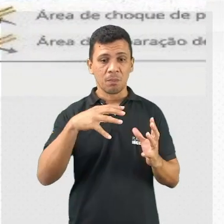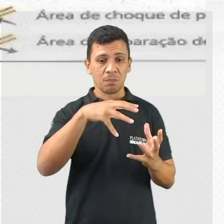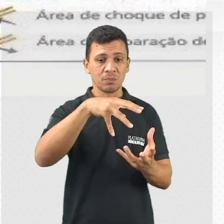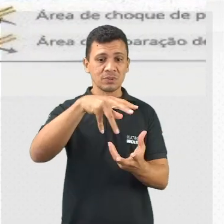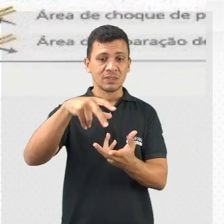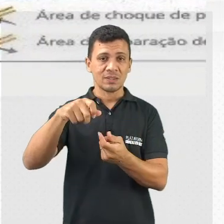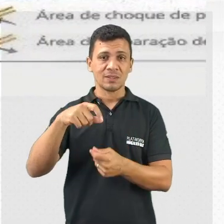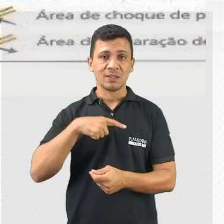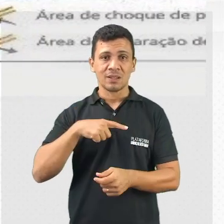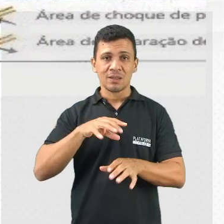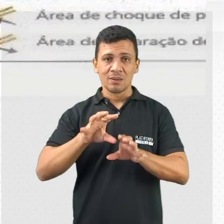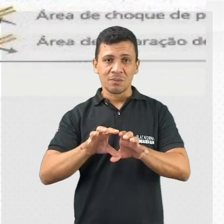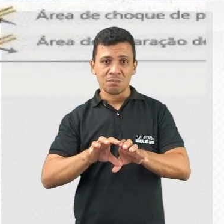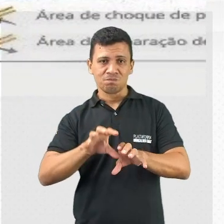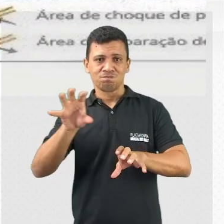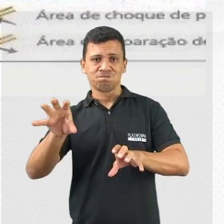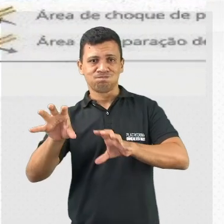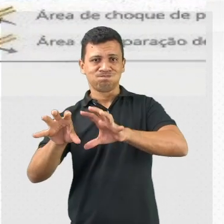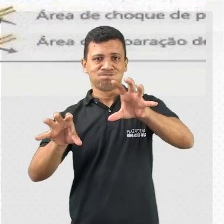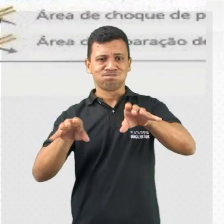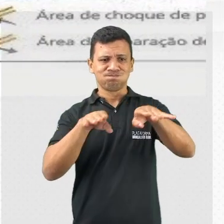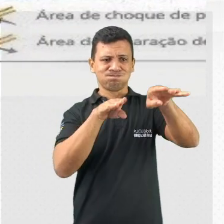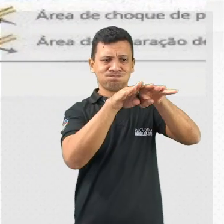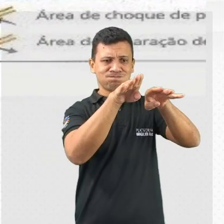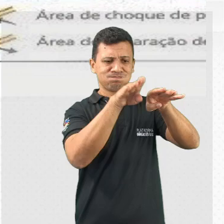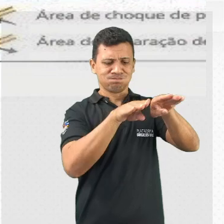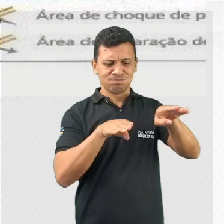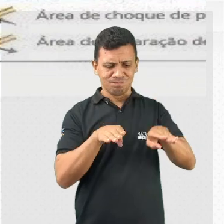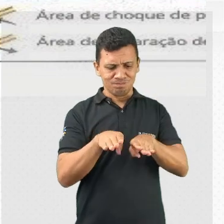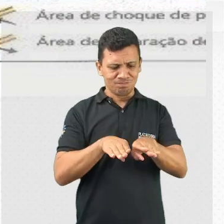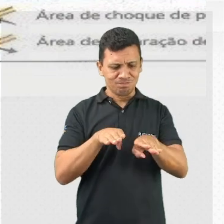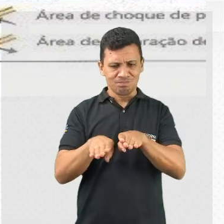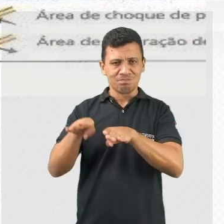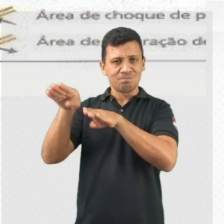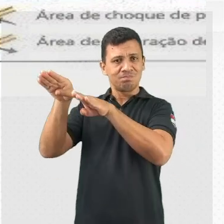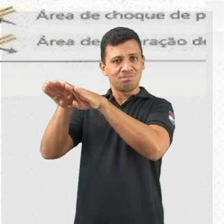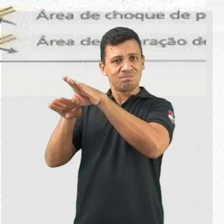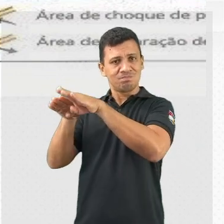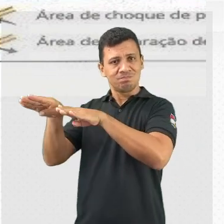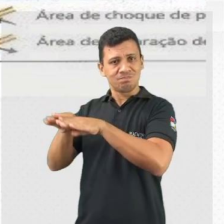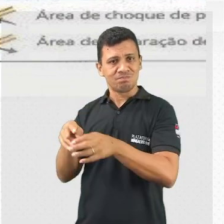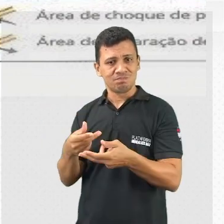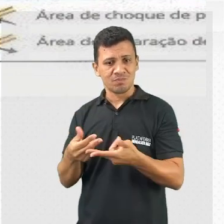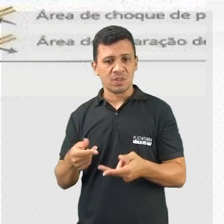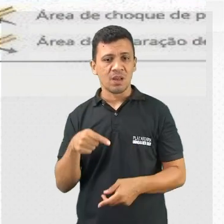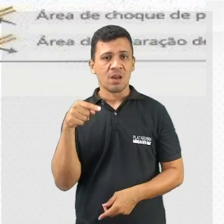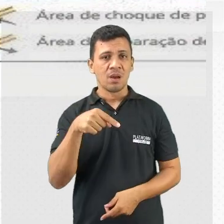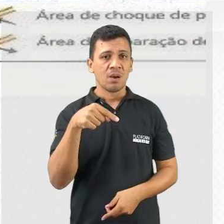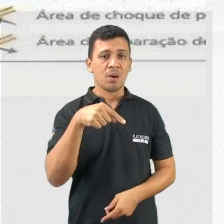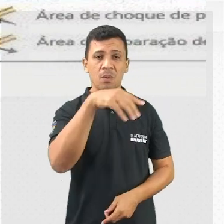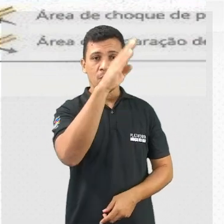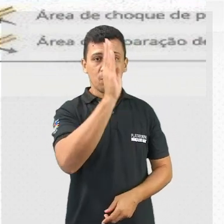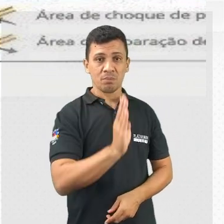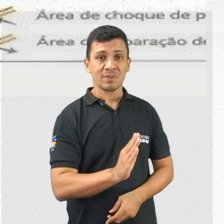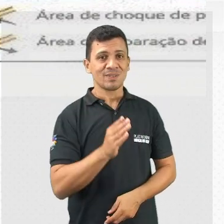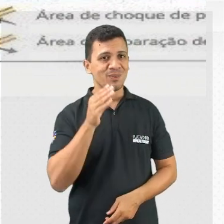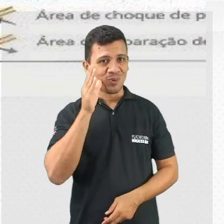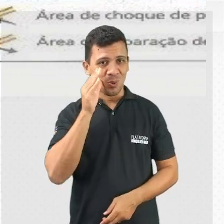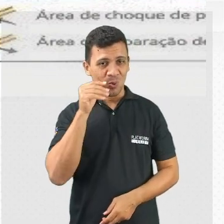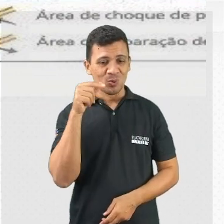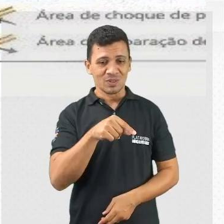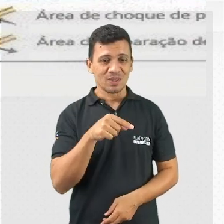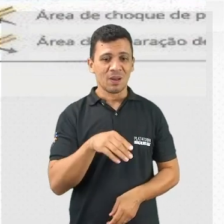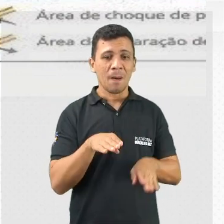é fragmentado em várias placas tectônicas. Curiosidade, tá certo? O Brasil, ele está situado